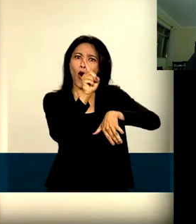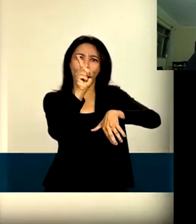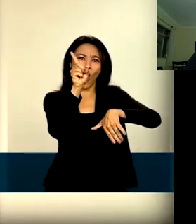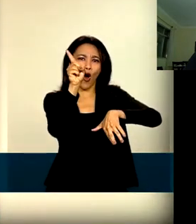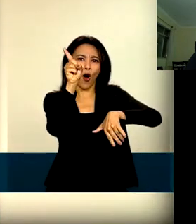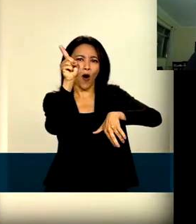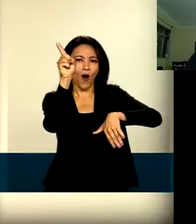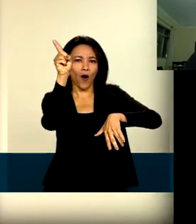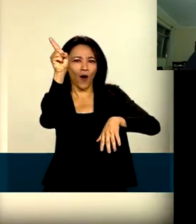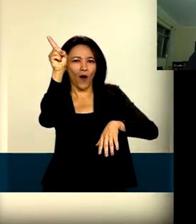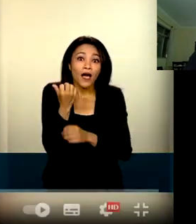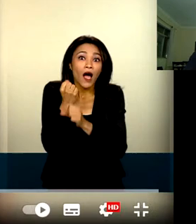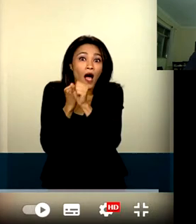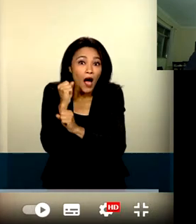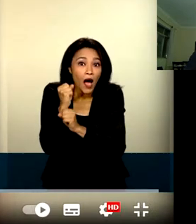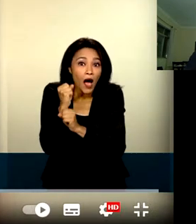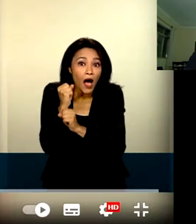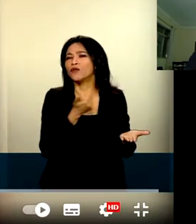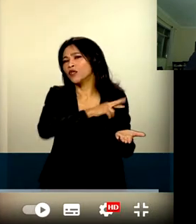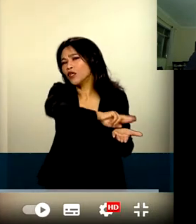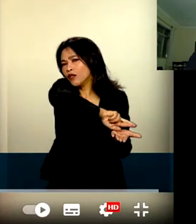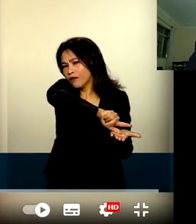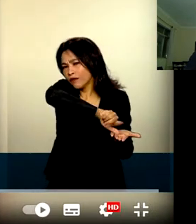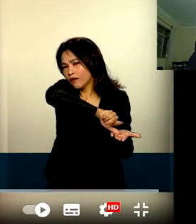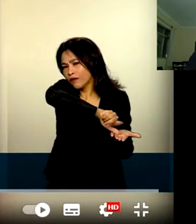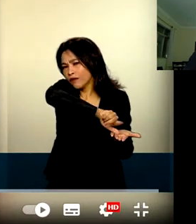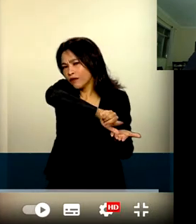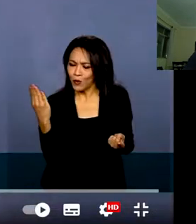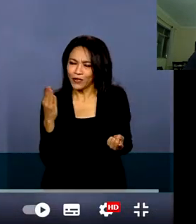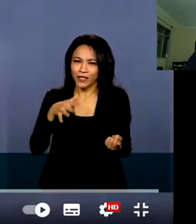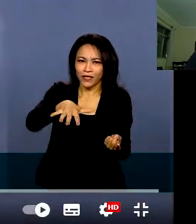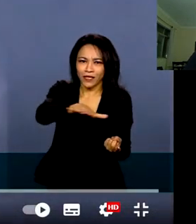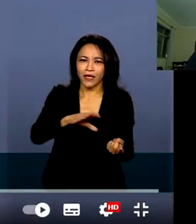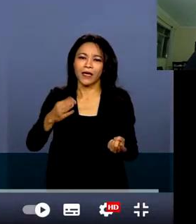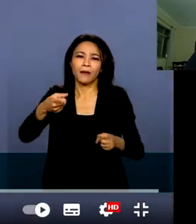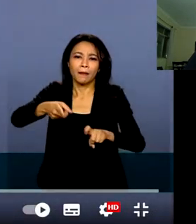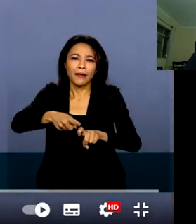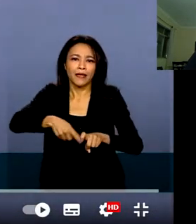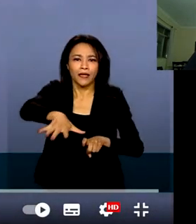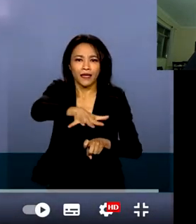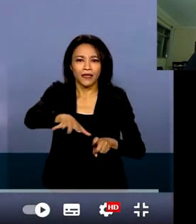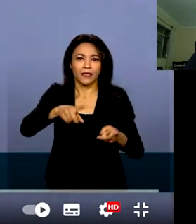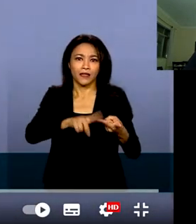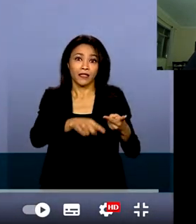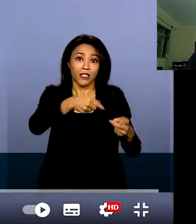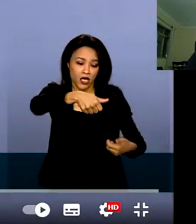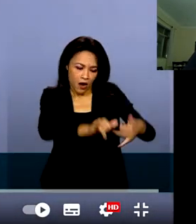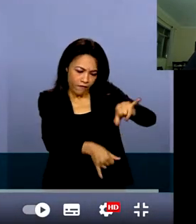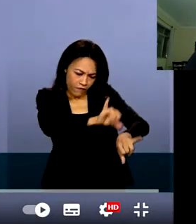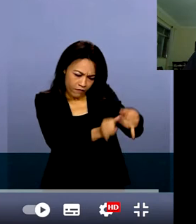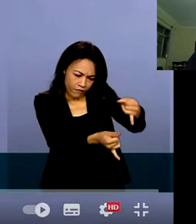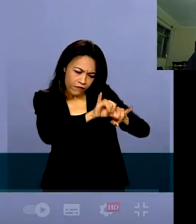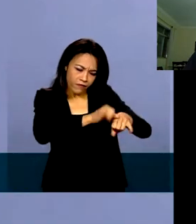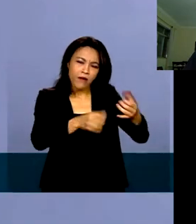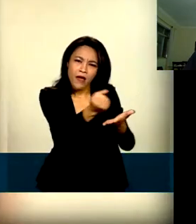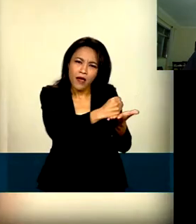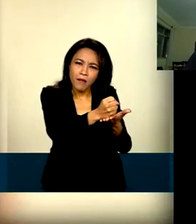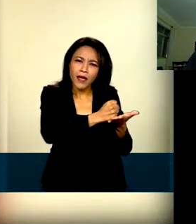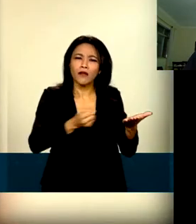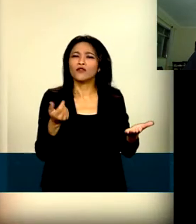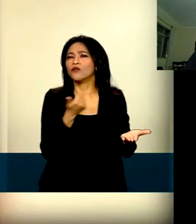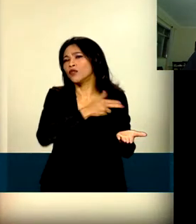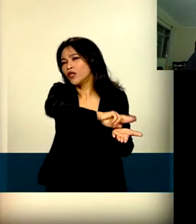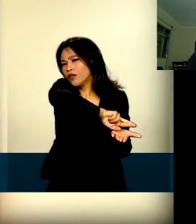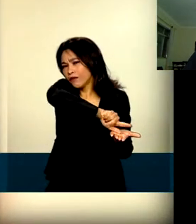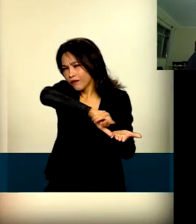percorrem só uma parábola no espaço lançamos histórico desenvolvimento de fármacos e a criação de novos materiais